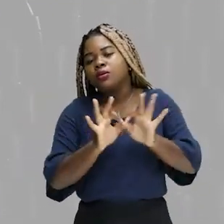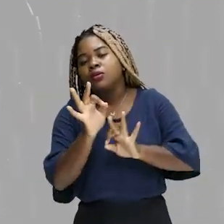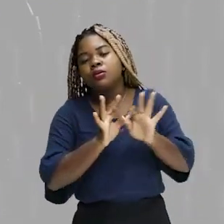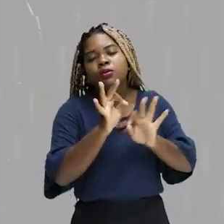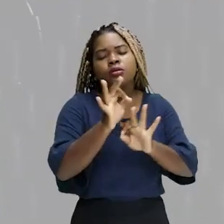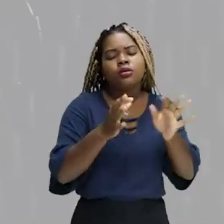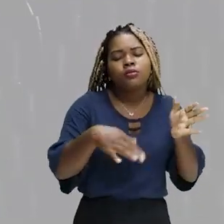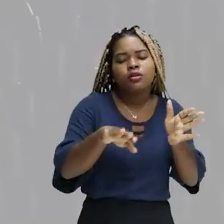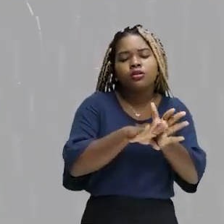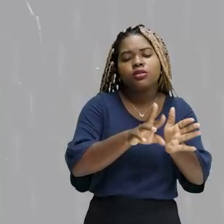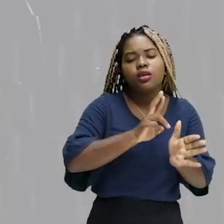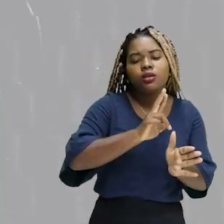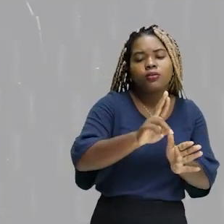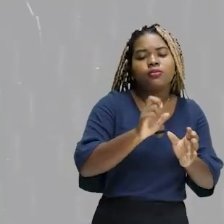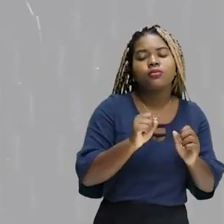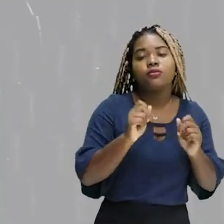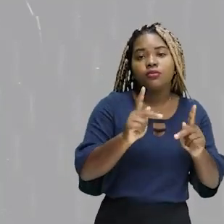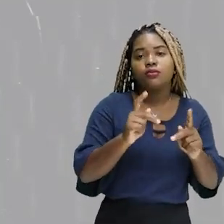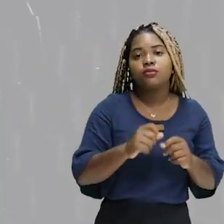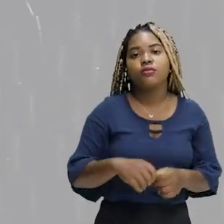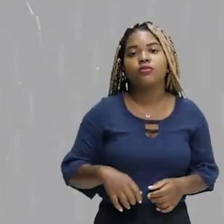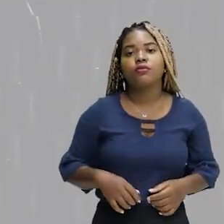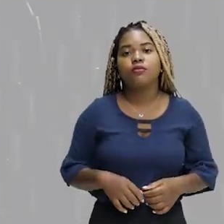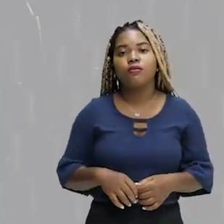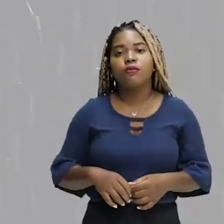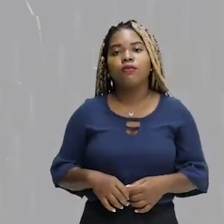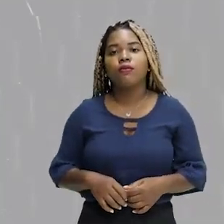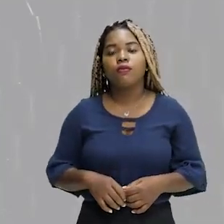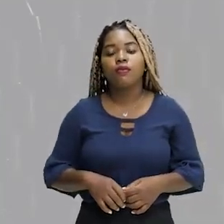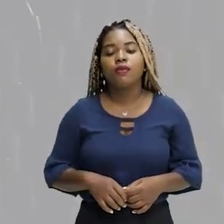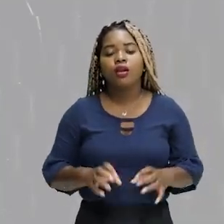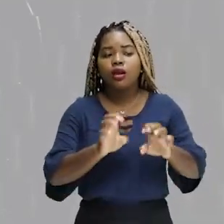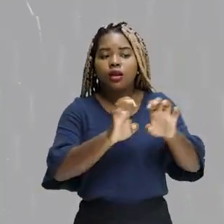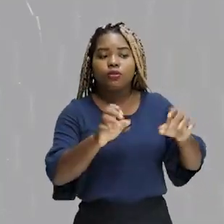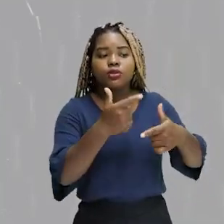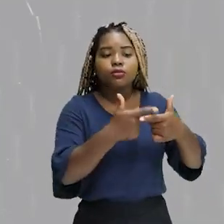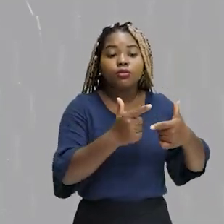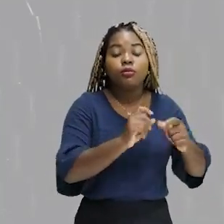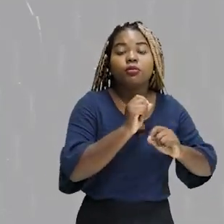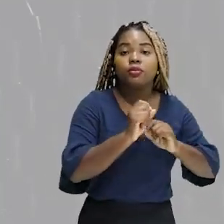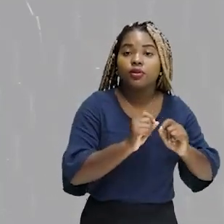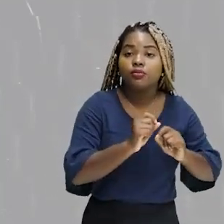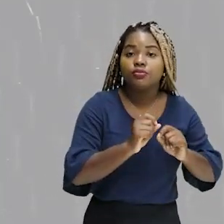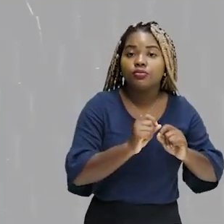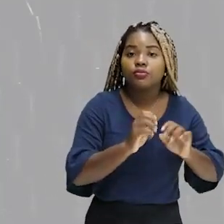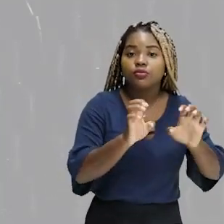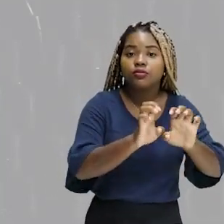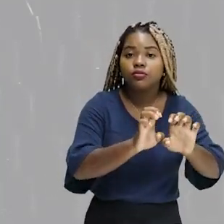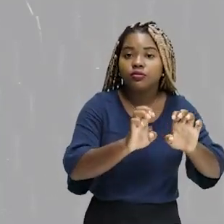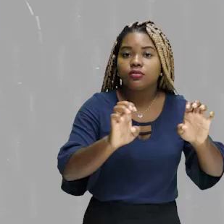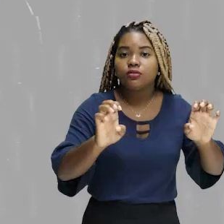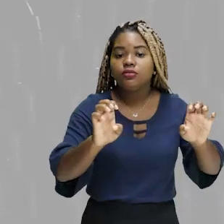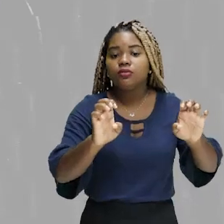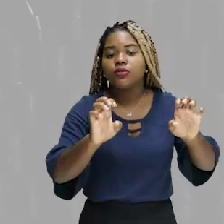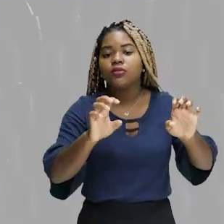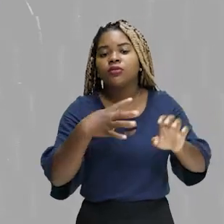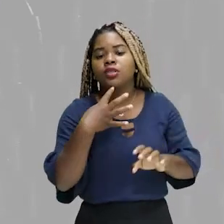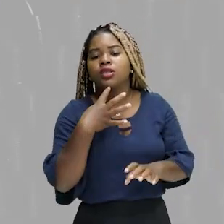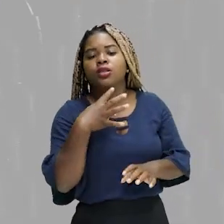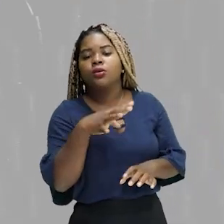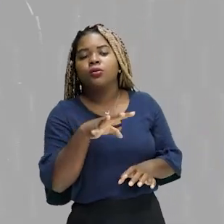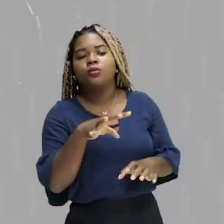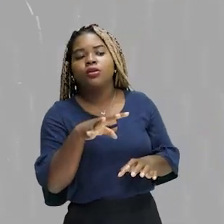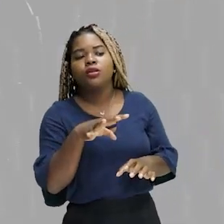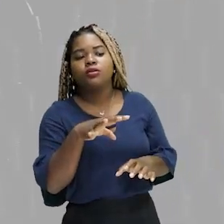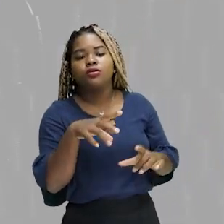poder chegar à nossa equação problema. Turma, equação problema é aquela equação onde a gente desconhece